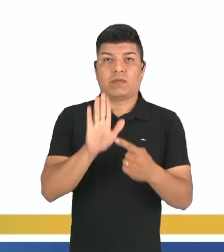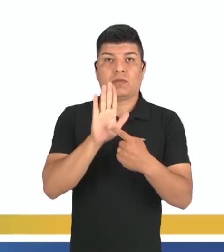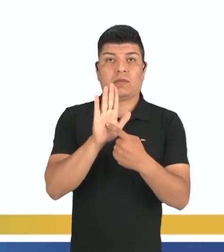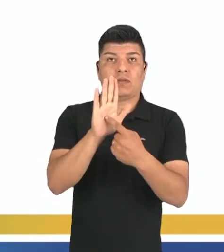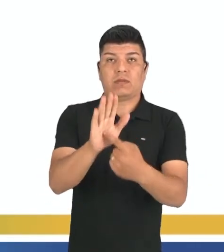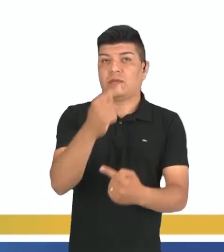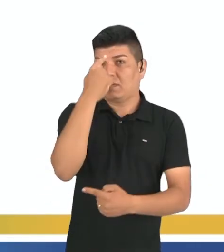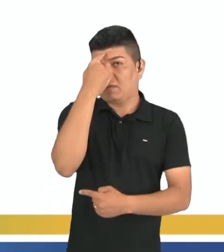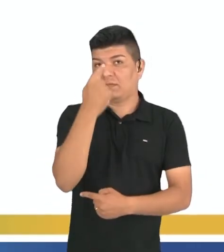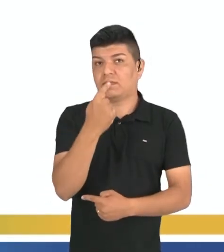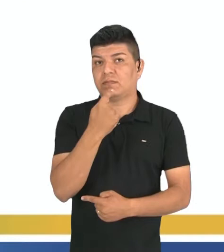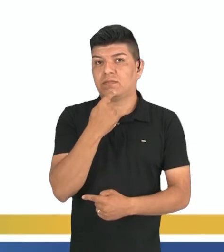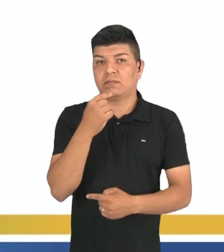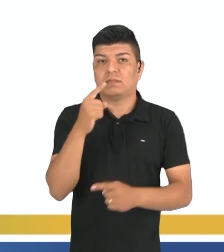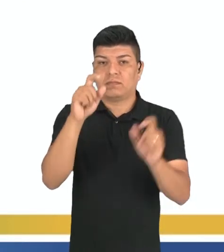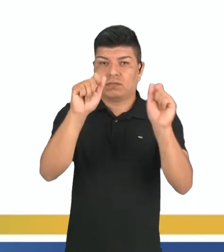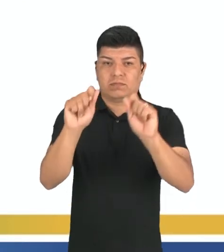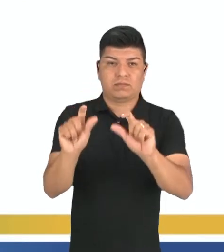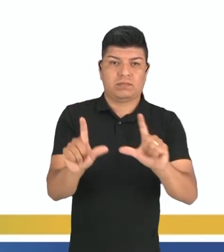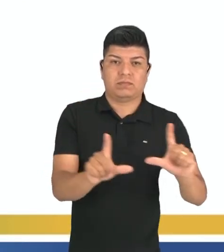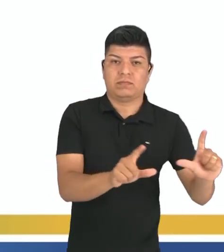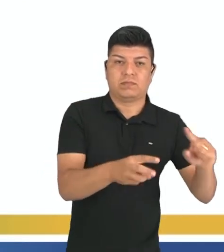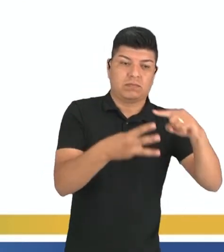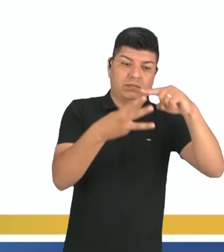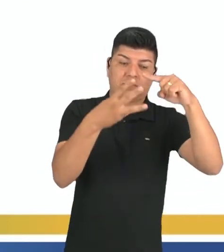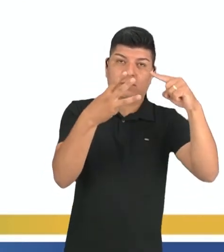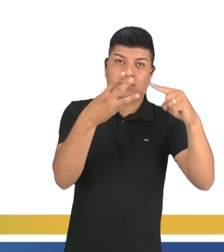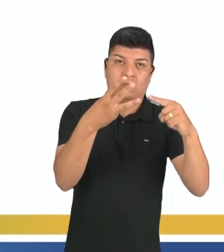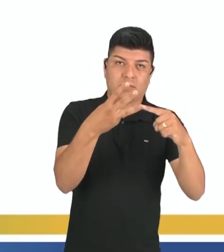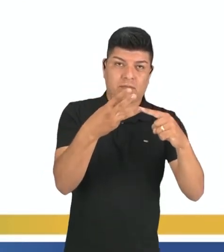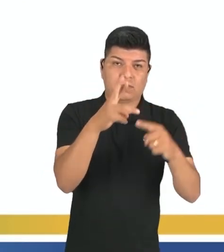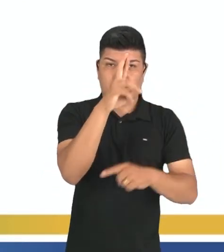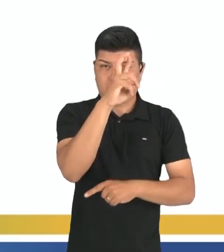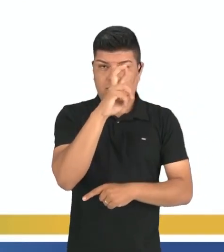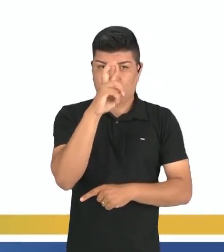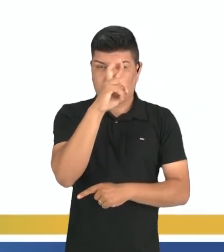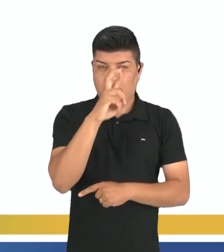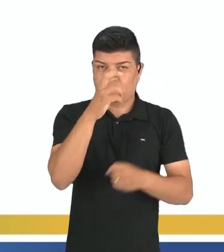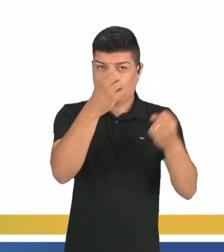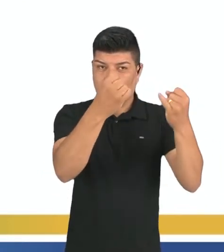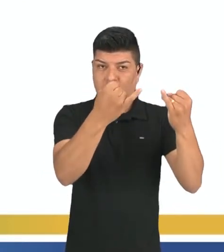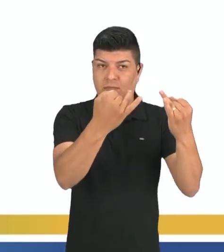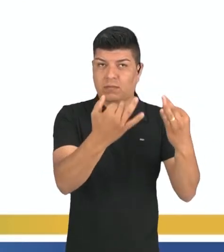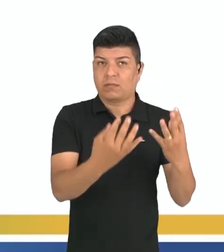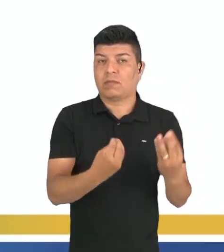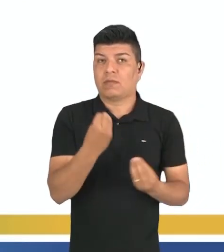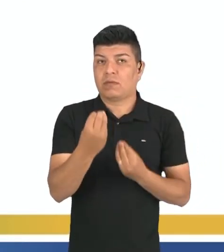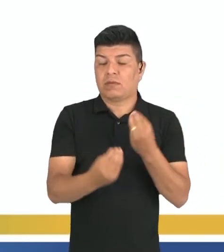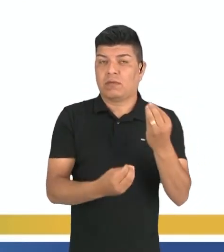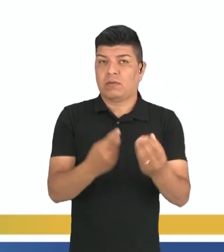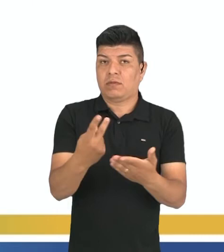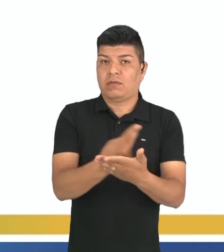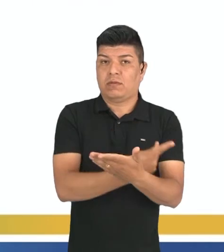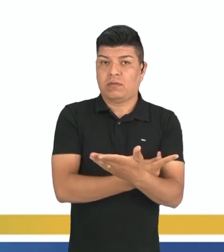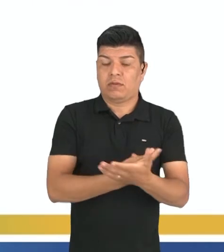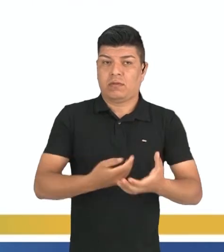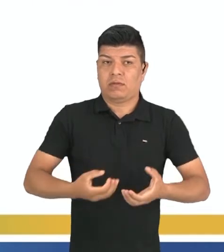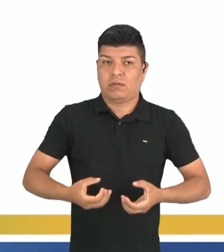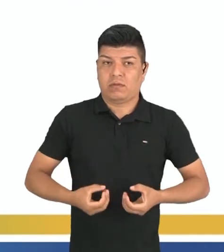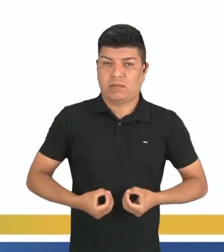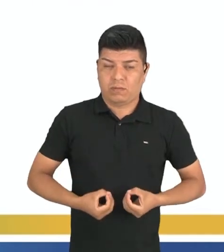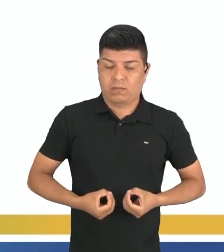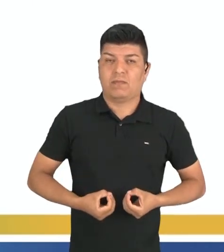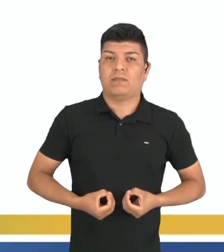imagem só para vocês observarem essas 3 fases que foram faladas, como que está acontecendo ali no ovário. Então, a